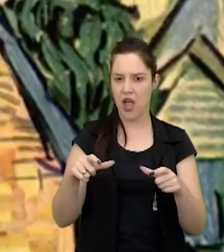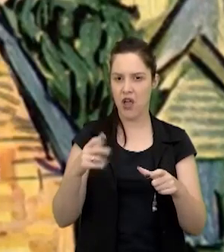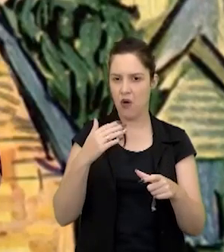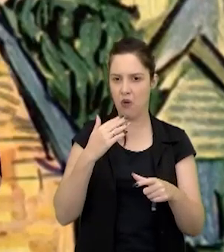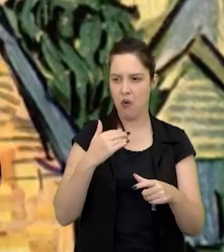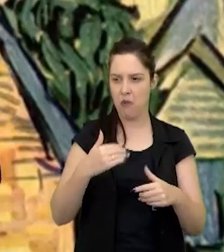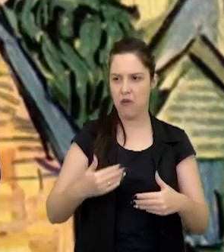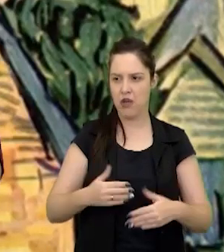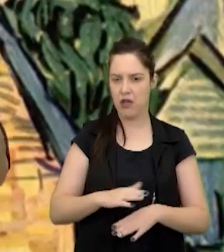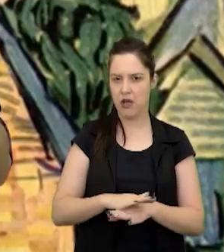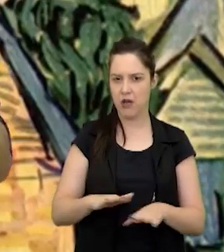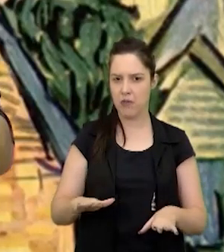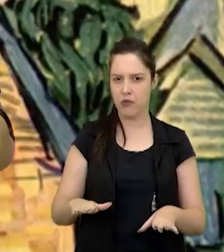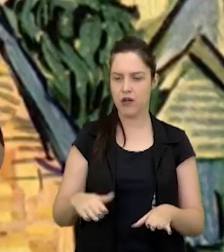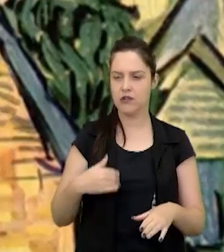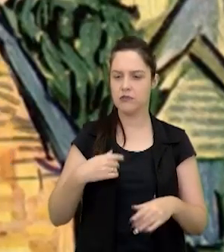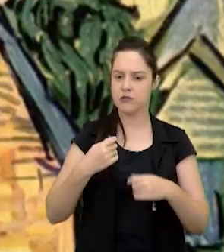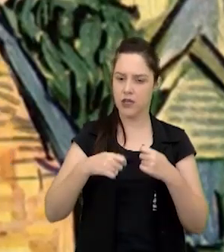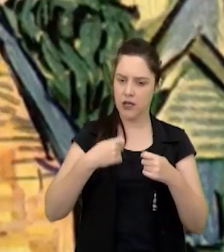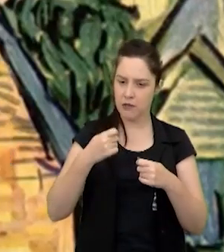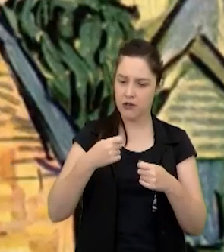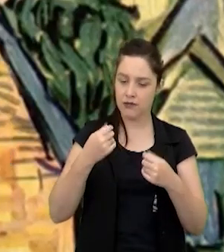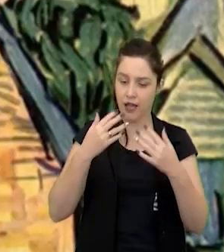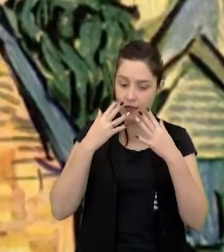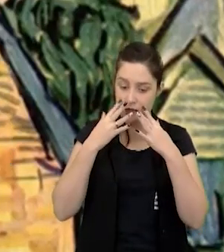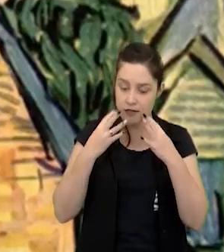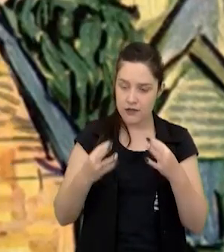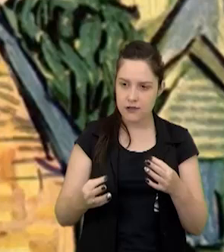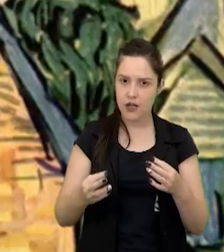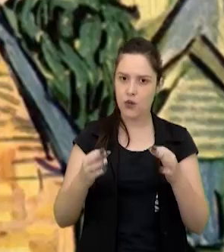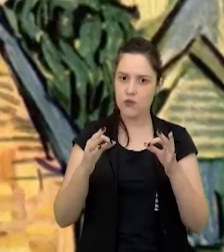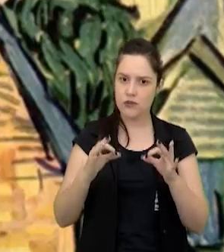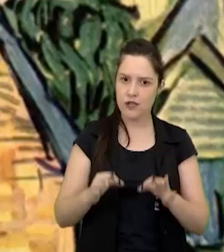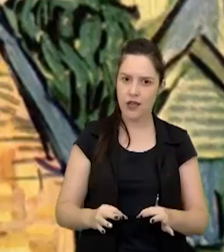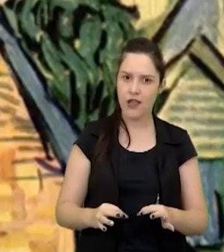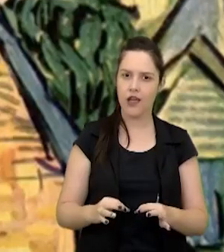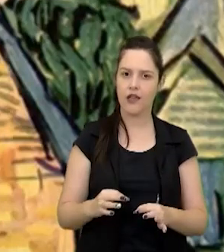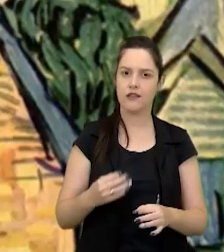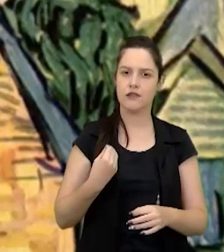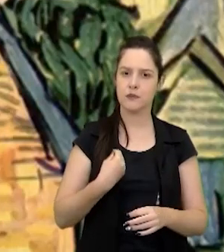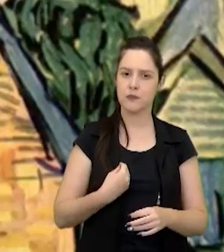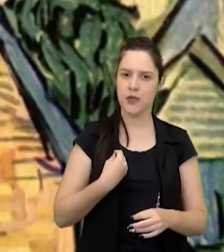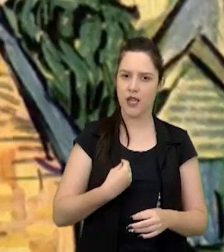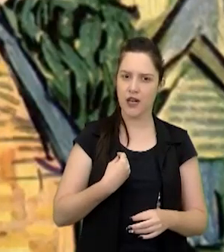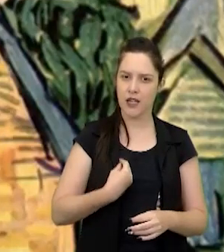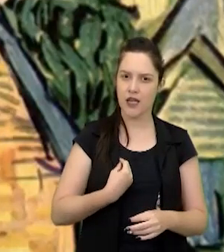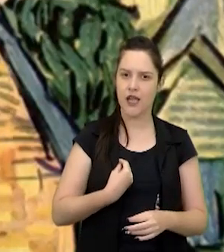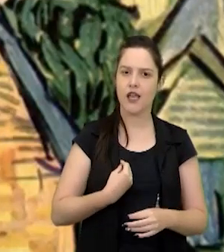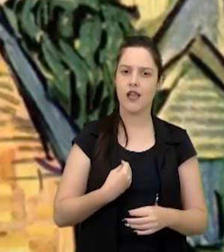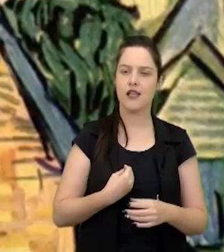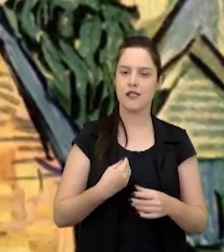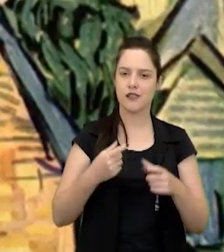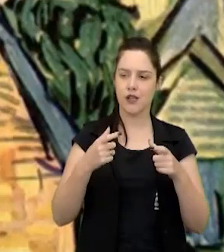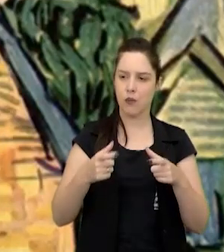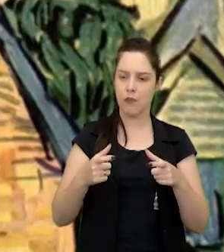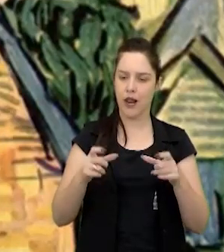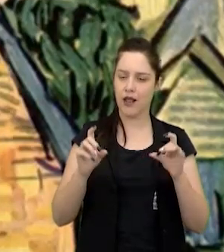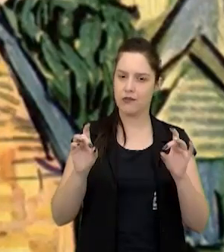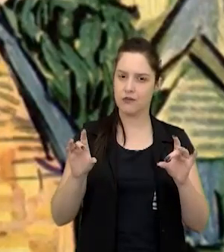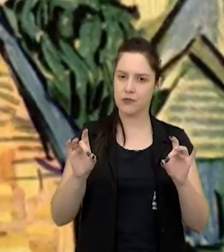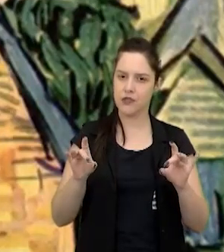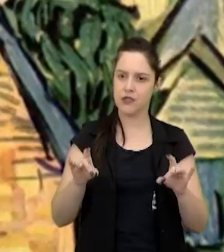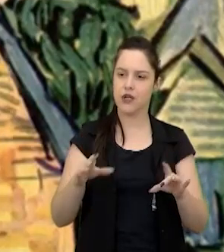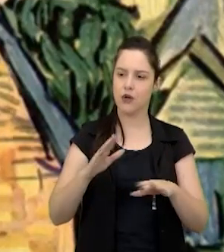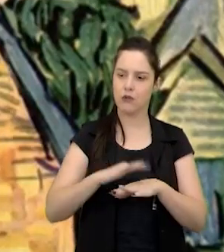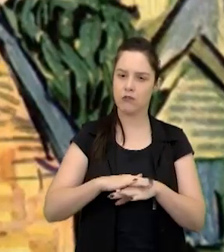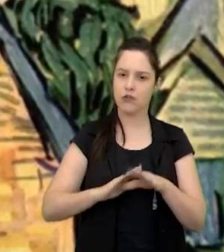se você quer fazer uma refeição, se alimentar direito, né? Viver a experiência de um prato especial, aí você tem que tomar um pouquinho mais